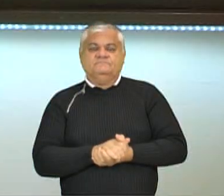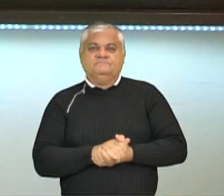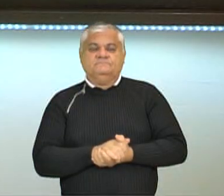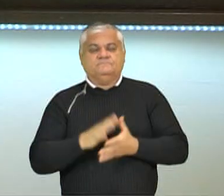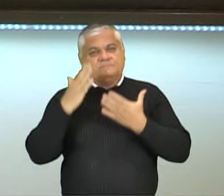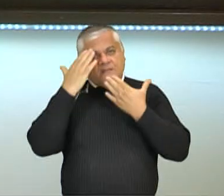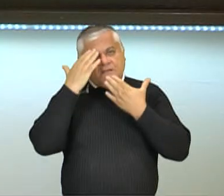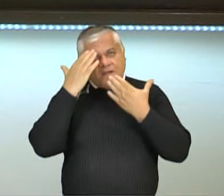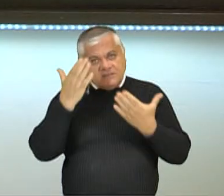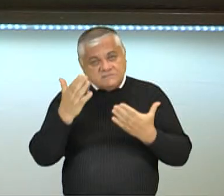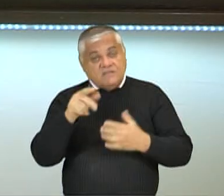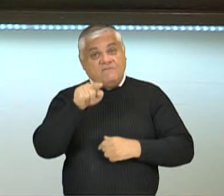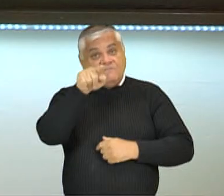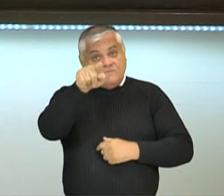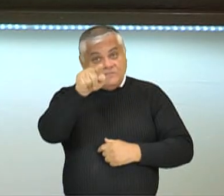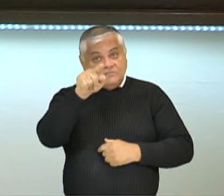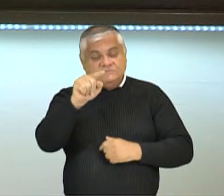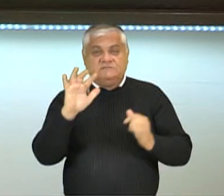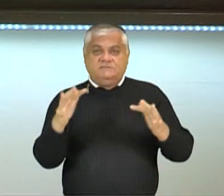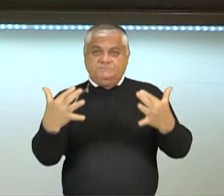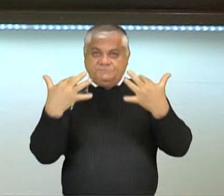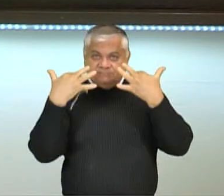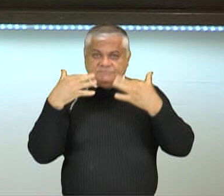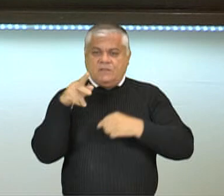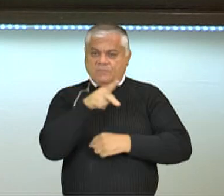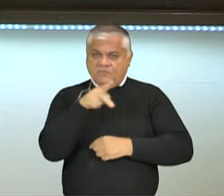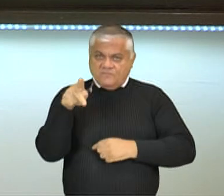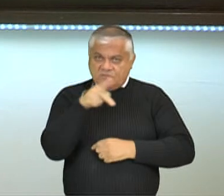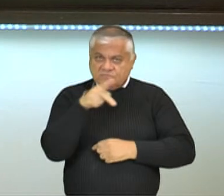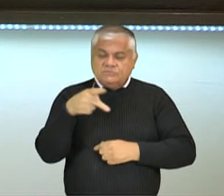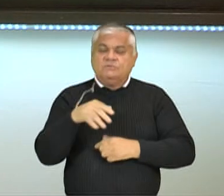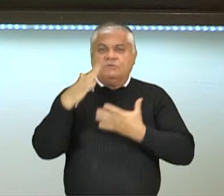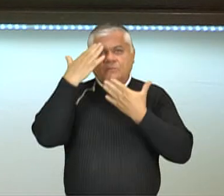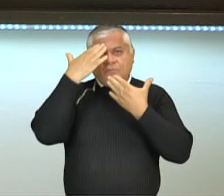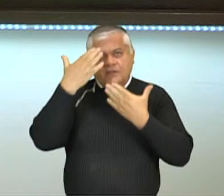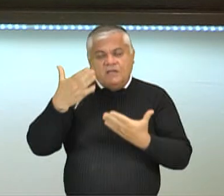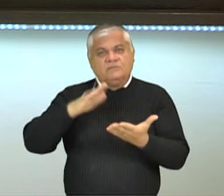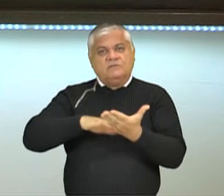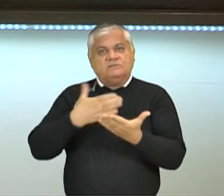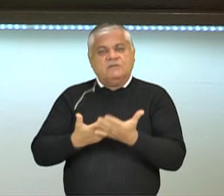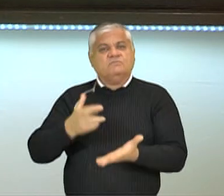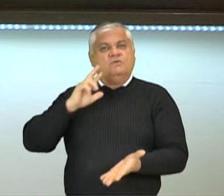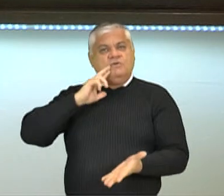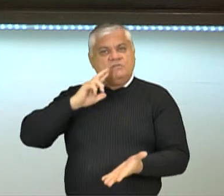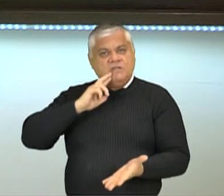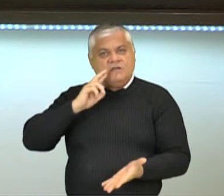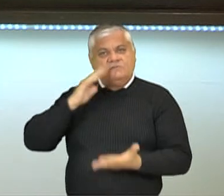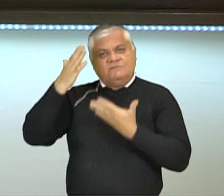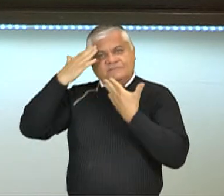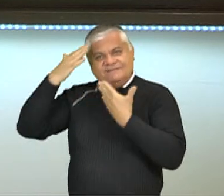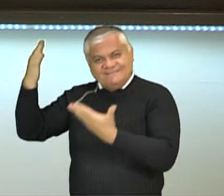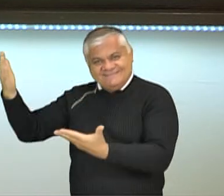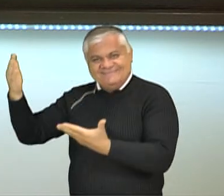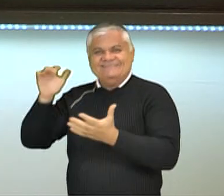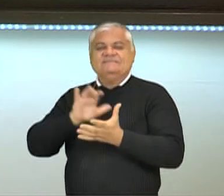Quero agradecer aqui vocês, estudantes, os professores. Agradecer também o nosso intérprete, Ronaldo.